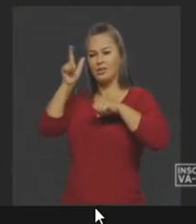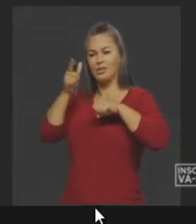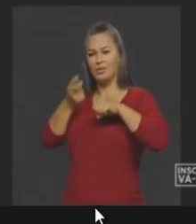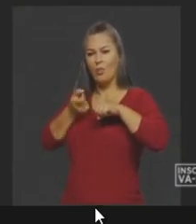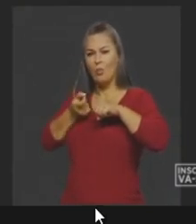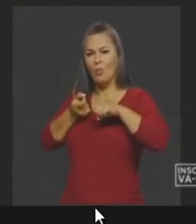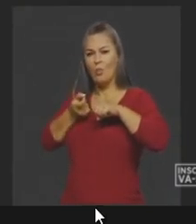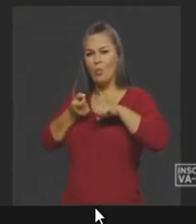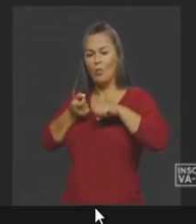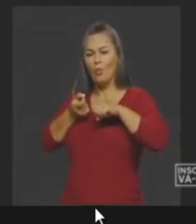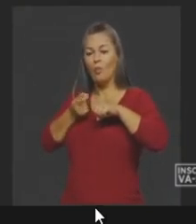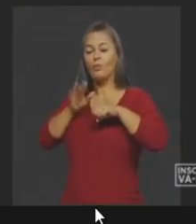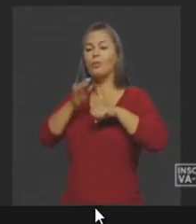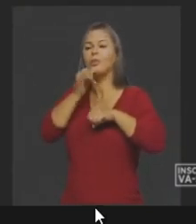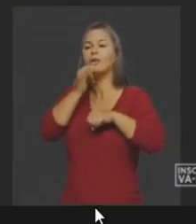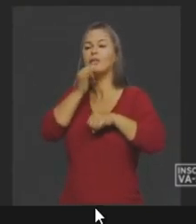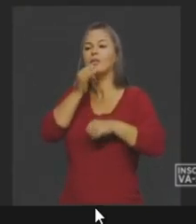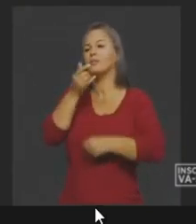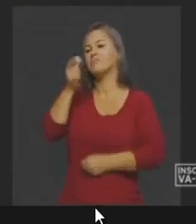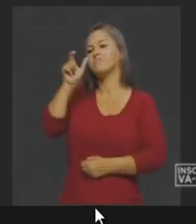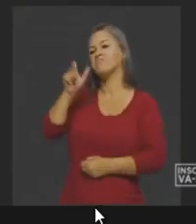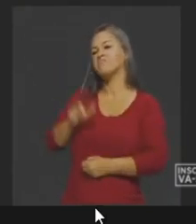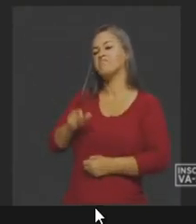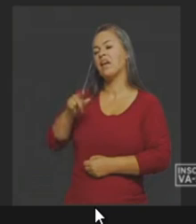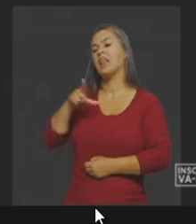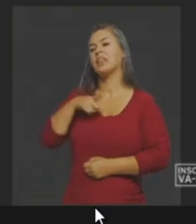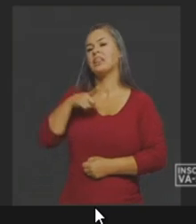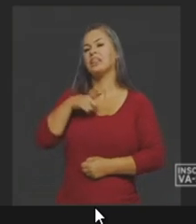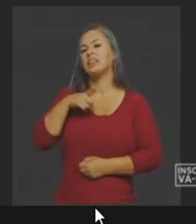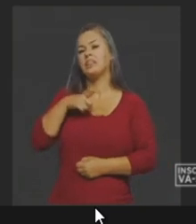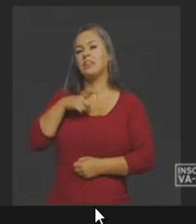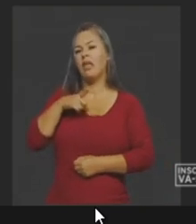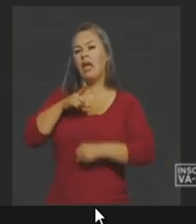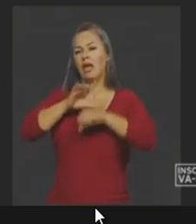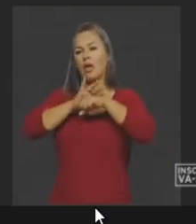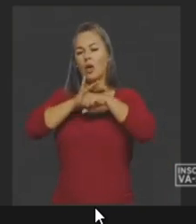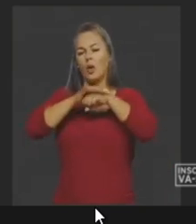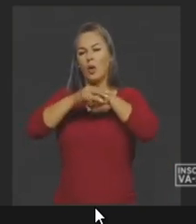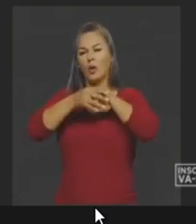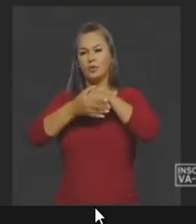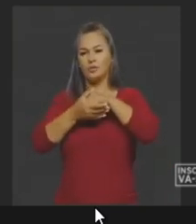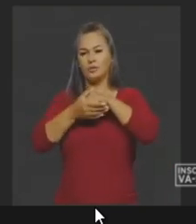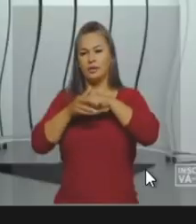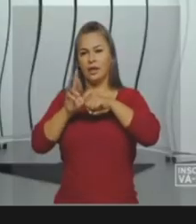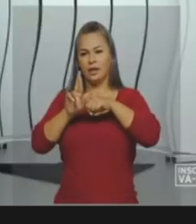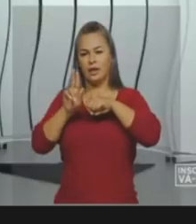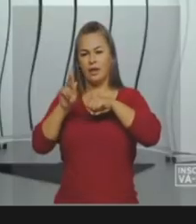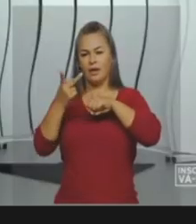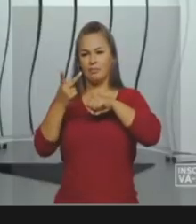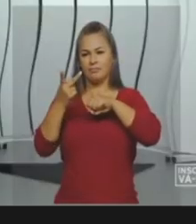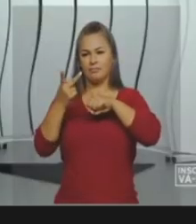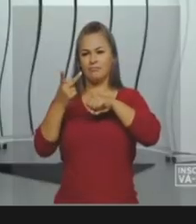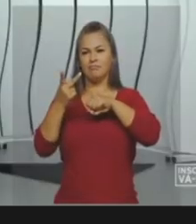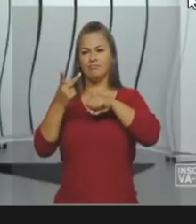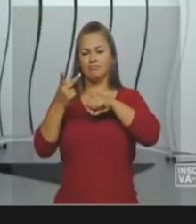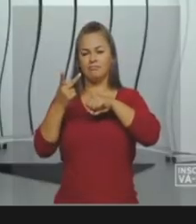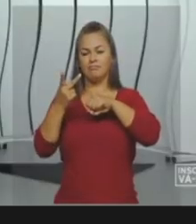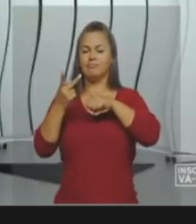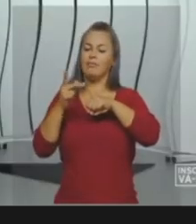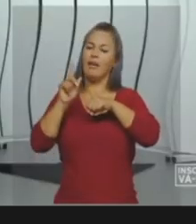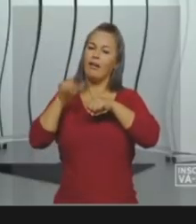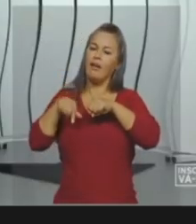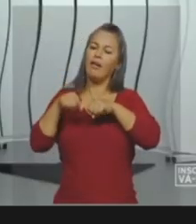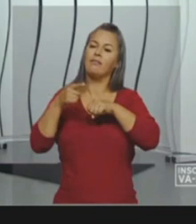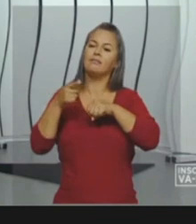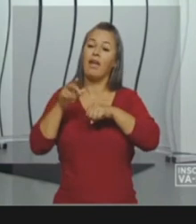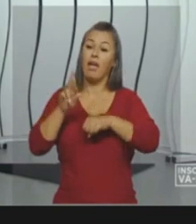Essa pessoa aqui tem uma hemácia que tem fator RH na superfície dessa hemácia. Portanto, essa pessoa é RH positivo. Eu